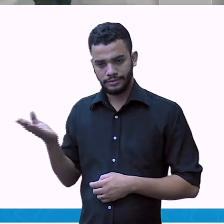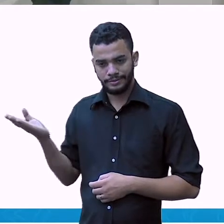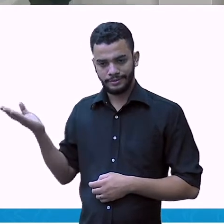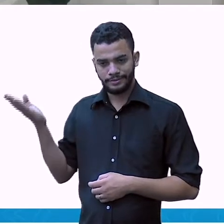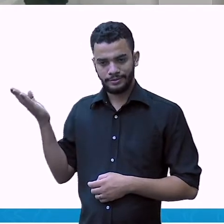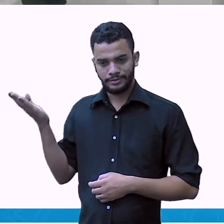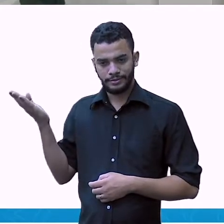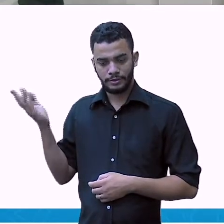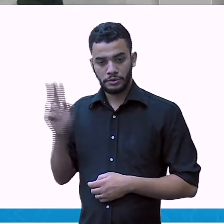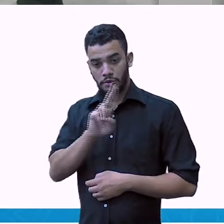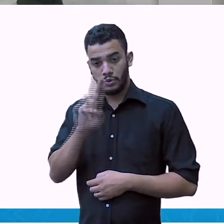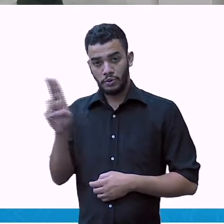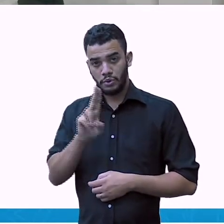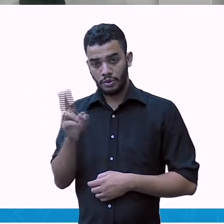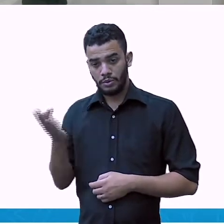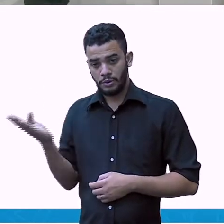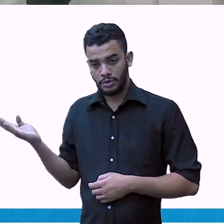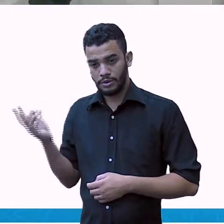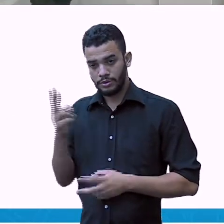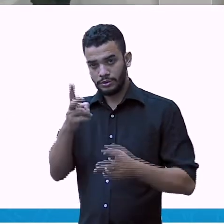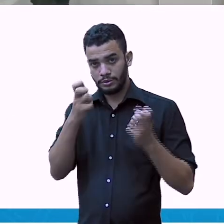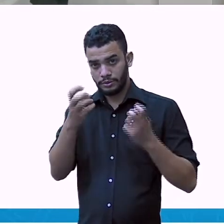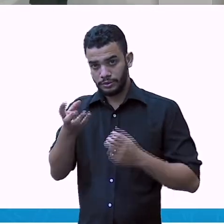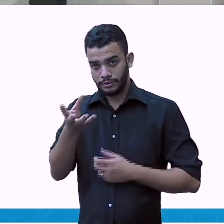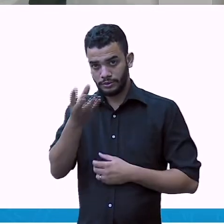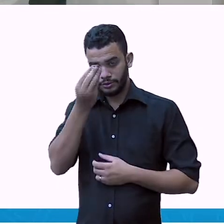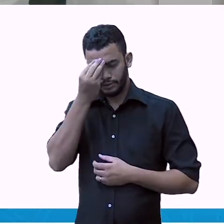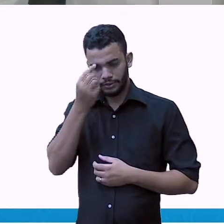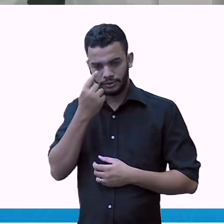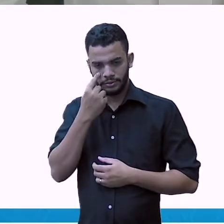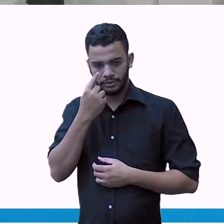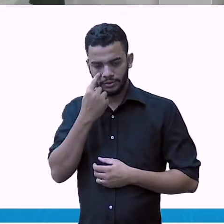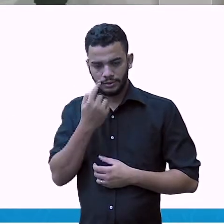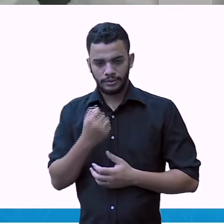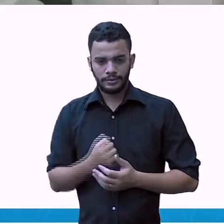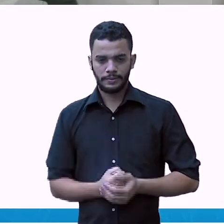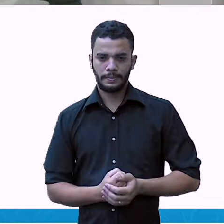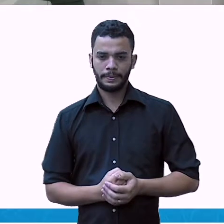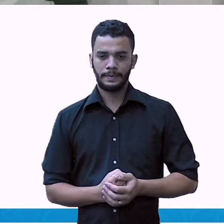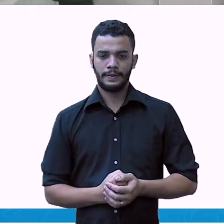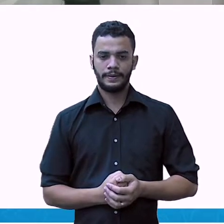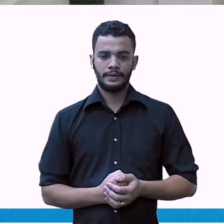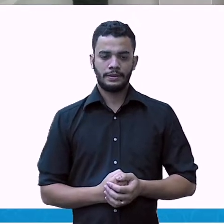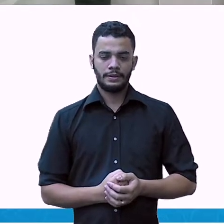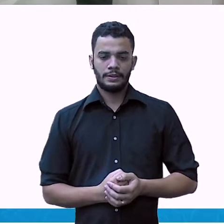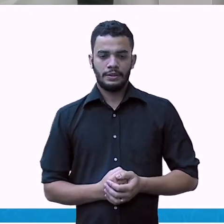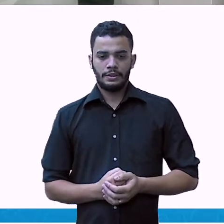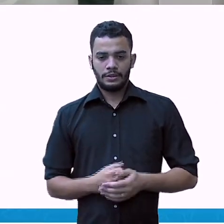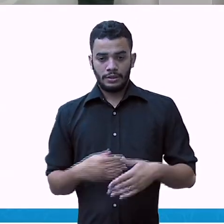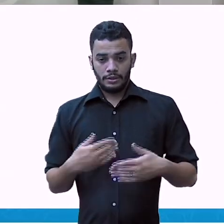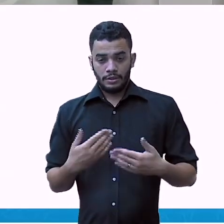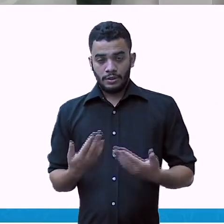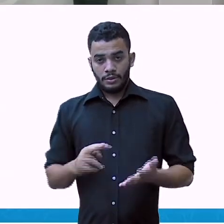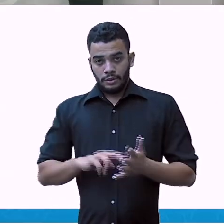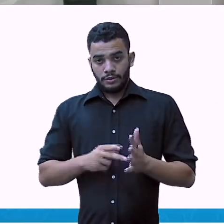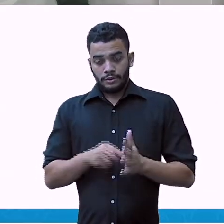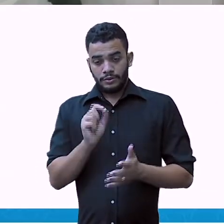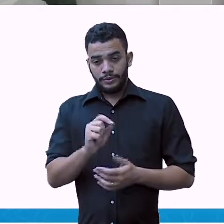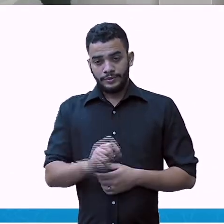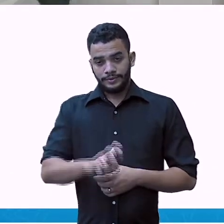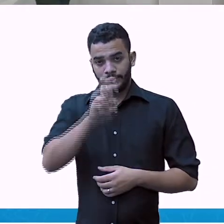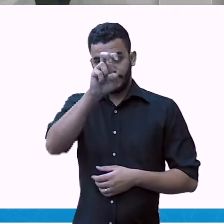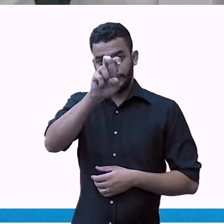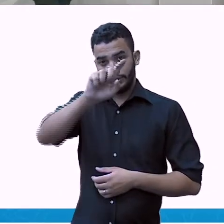de décimos. Então, olha, a primeira posição que vem após aqui a minha vírgula, eu